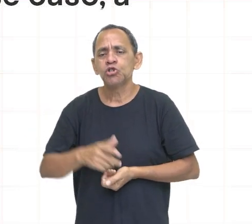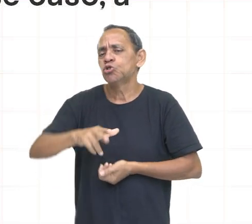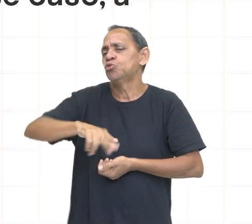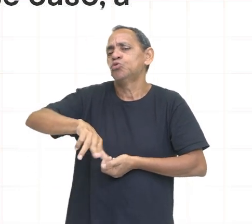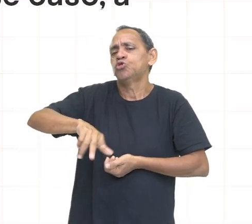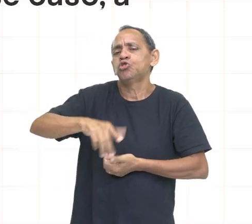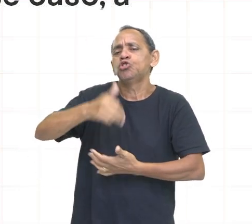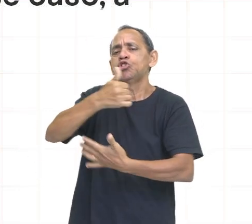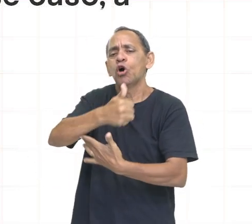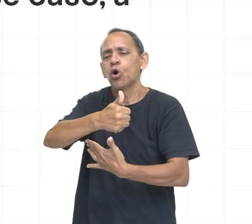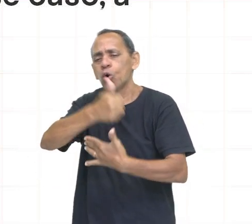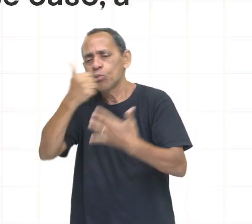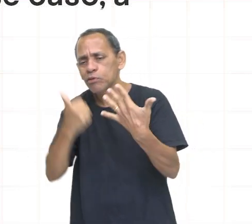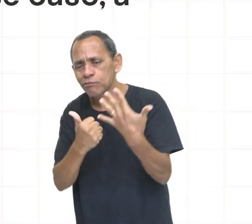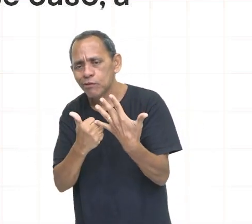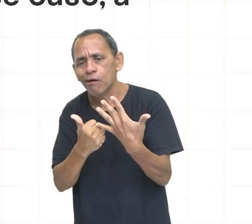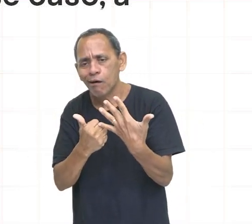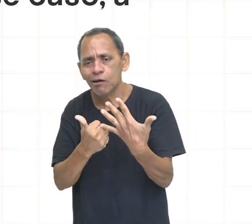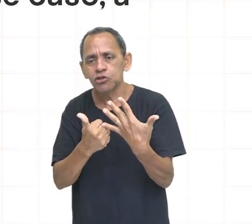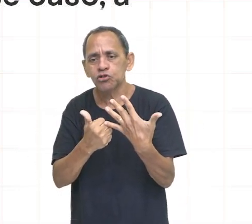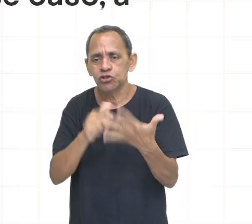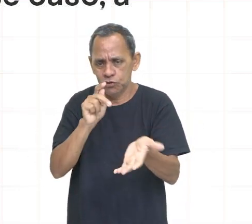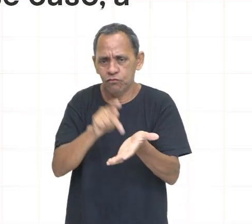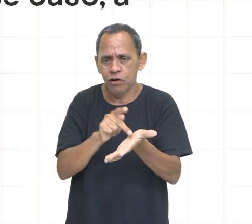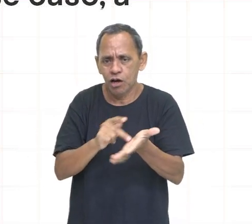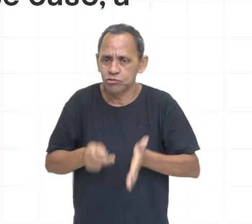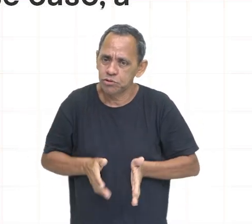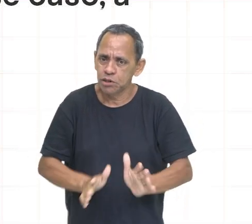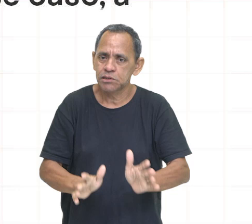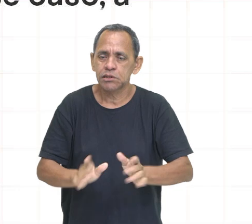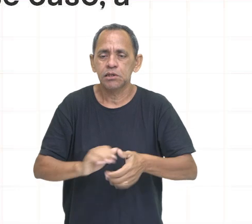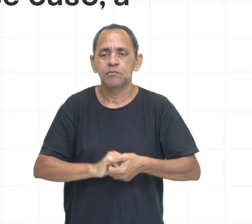tinham o privilégio de nascença. Professor, mas